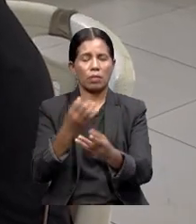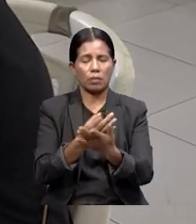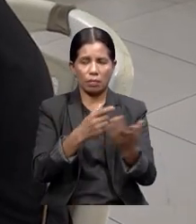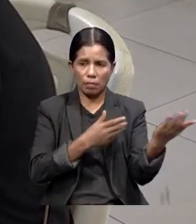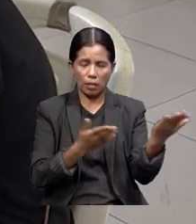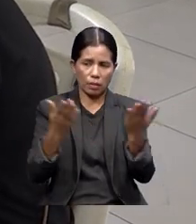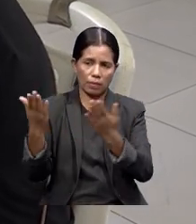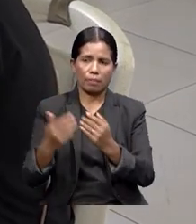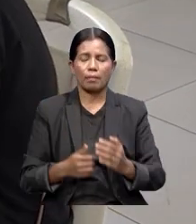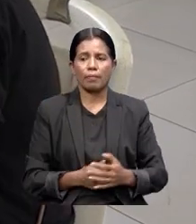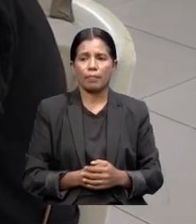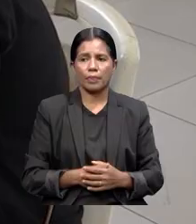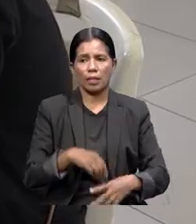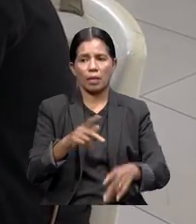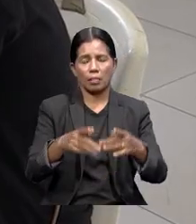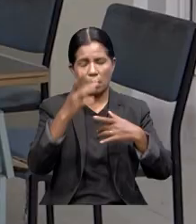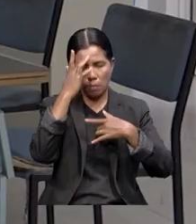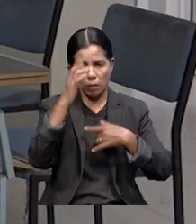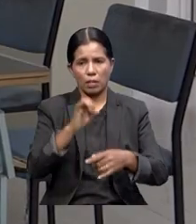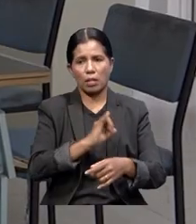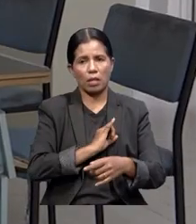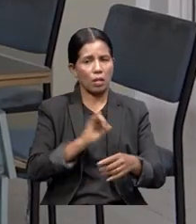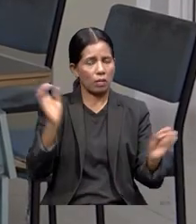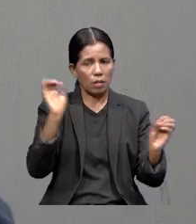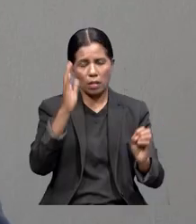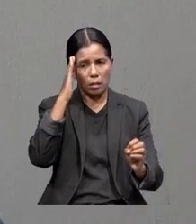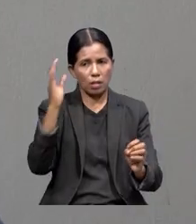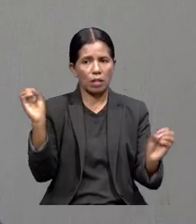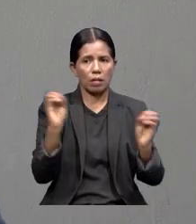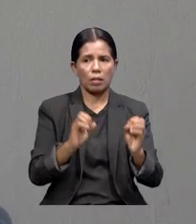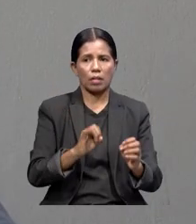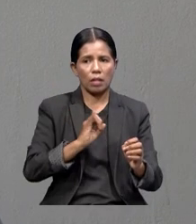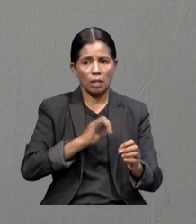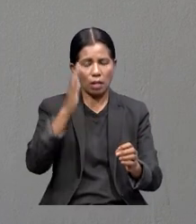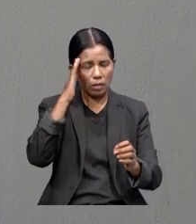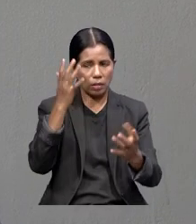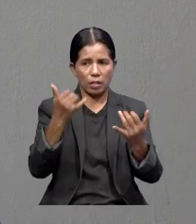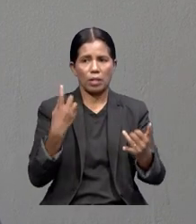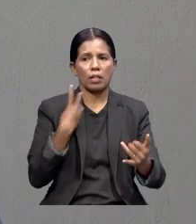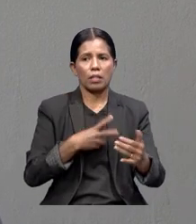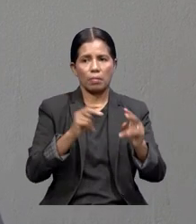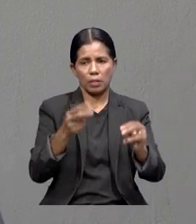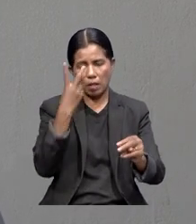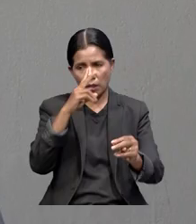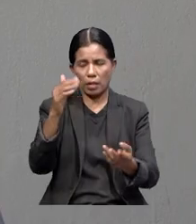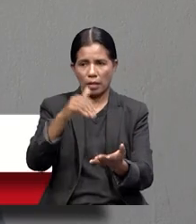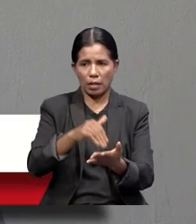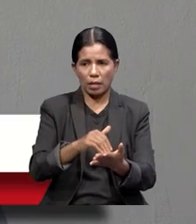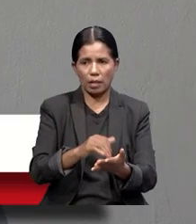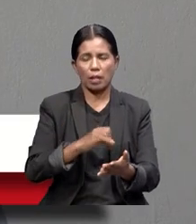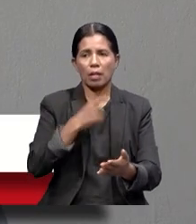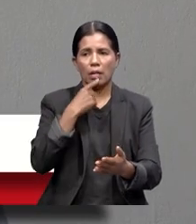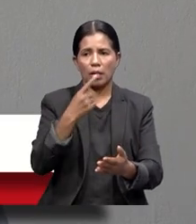Elior. Paciente pendente, ou não é lei, ou não é ainda nem precisa refil fali, também é uma